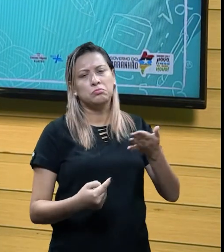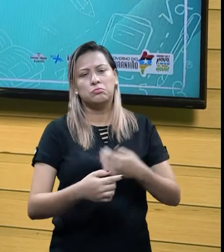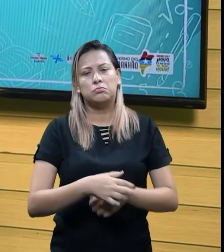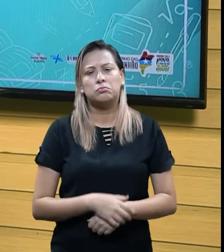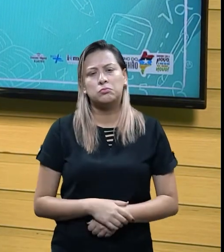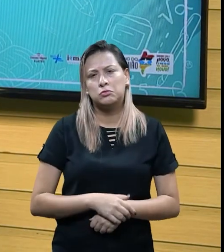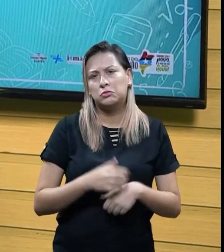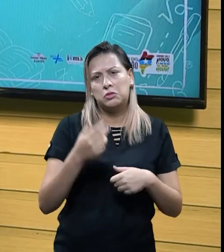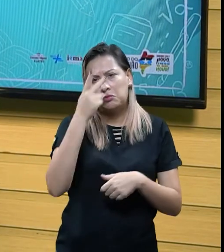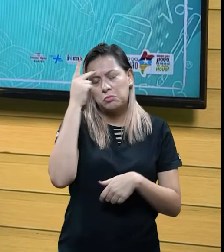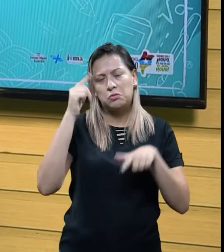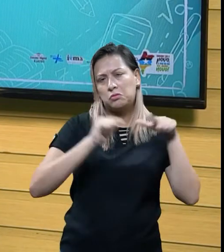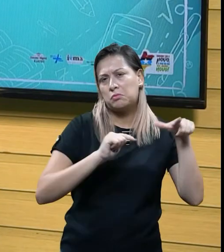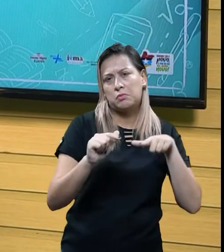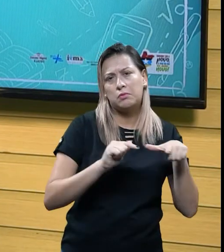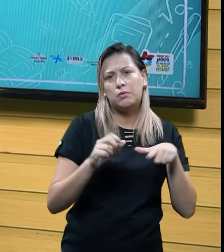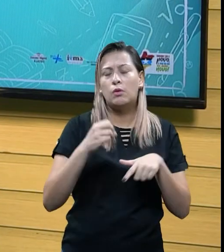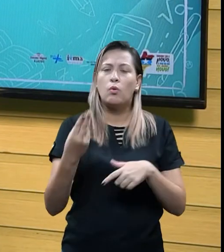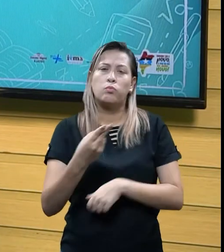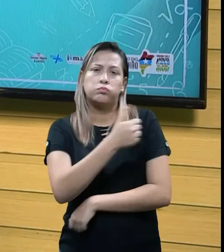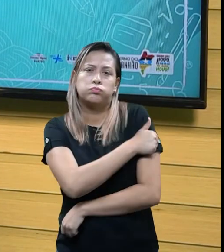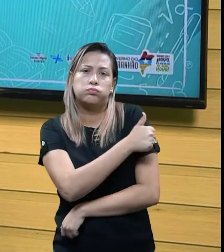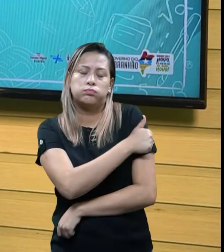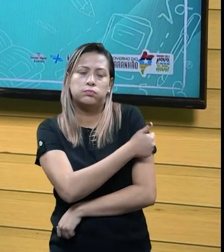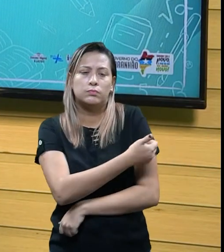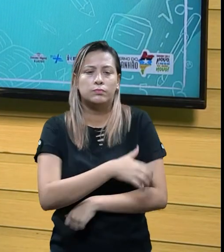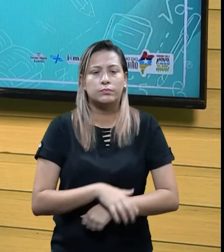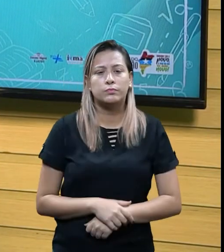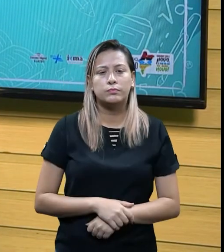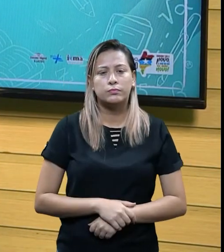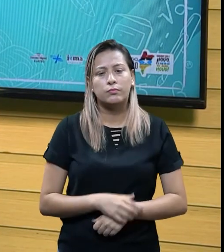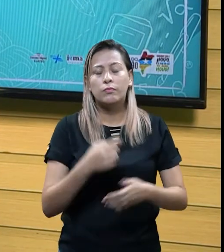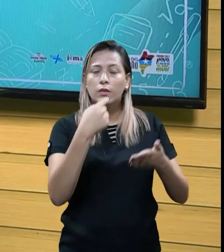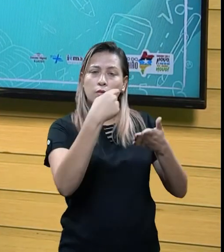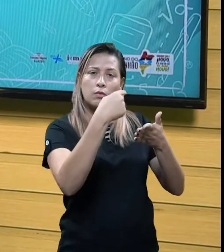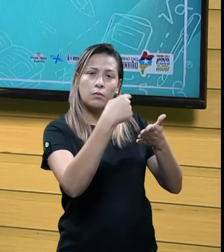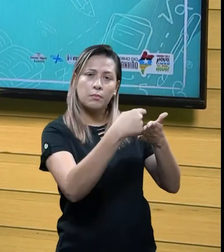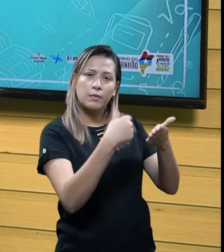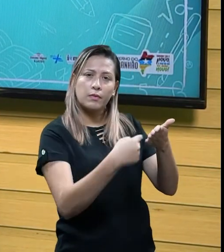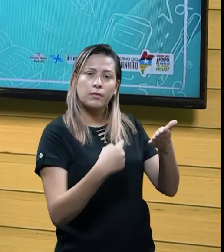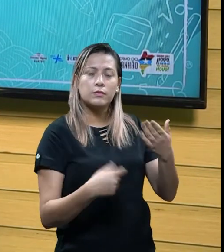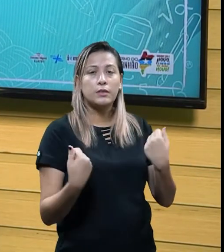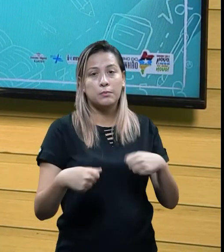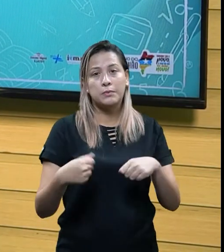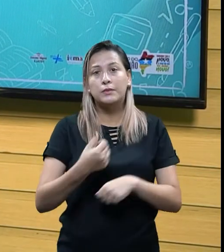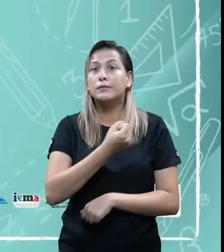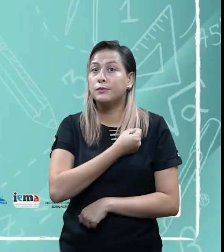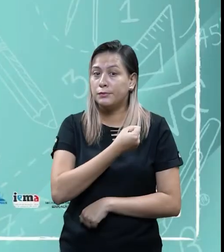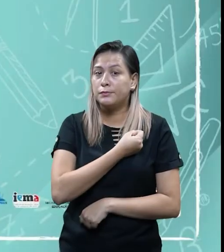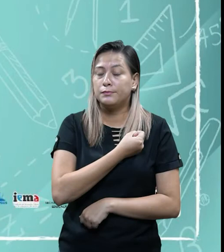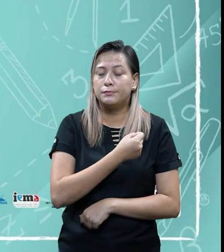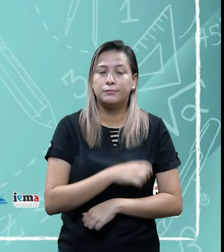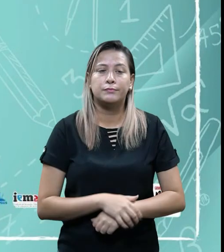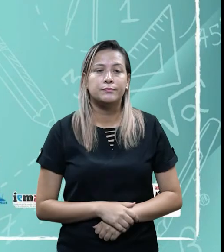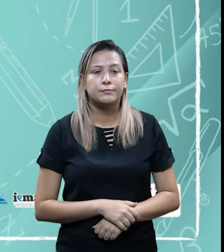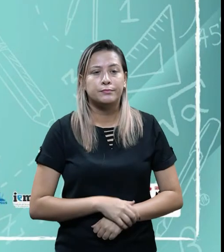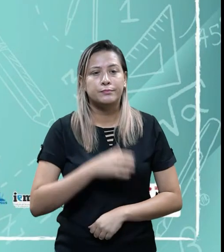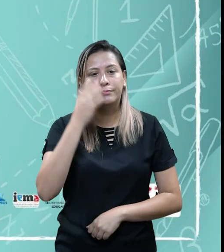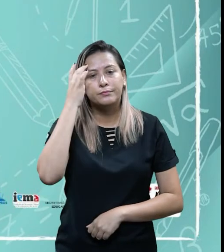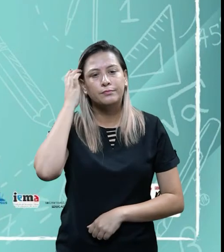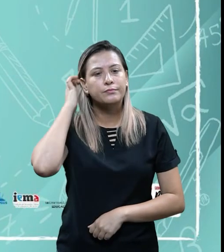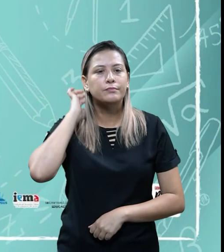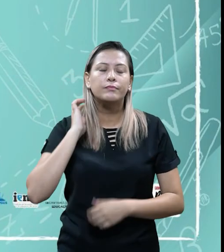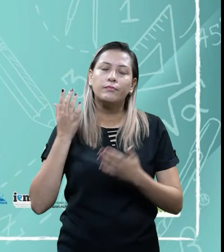queira fazer, lista de trabalhadores, lista de alunos, uma lista na qual você precise enumerar. E o PowerPoint,